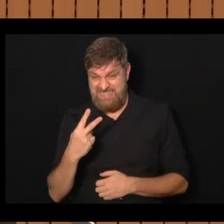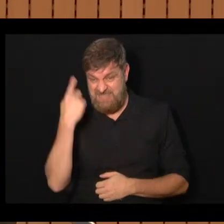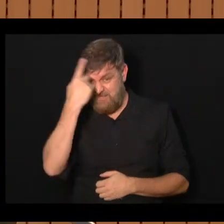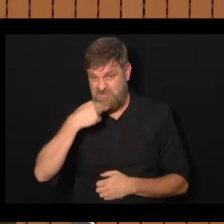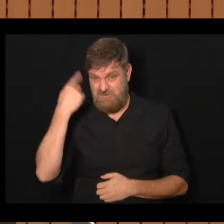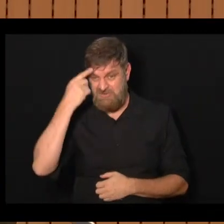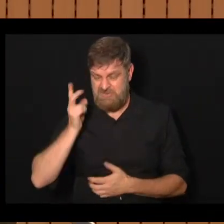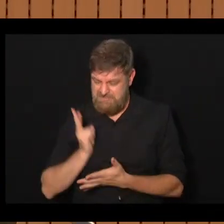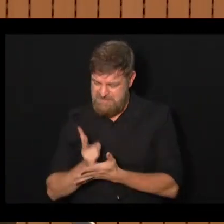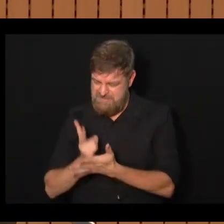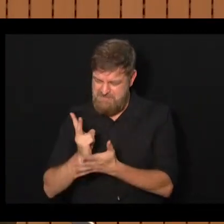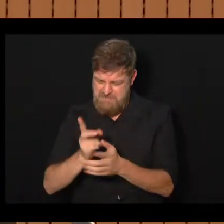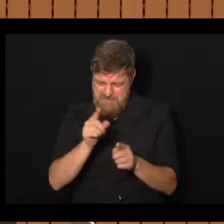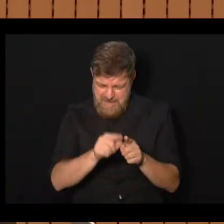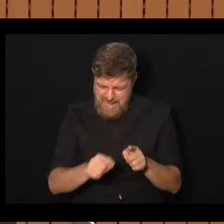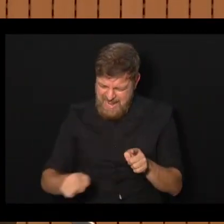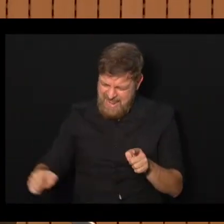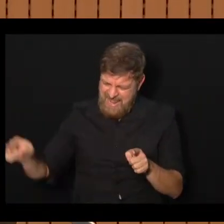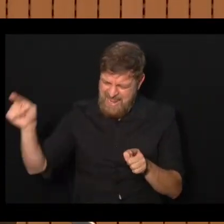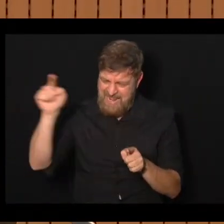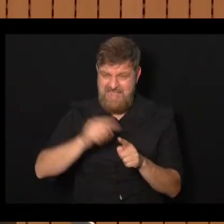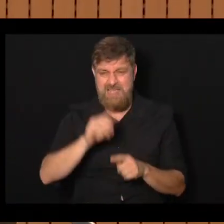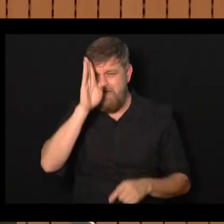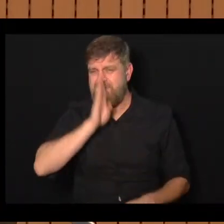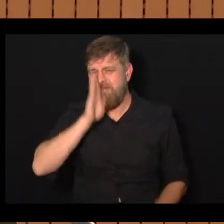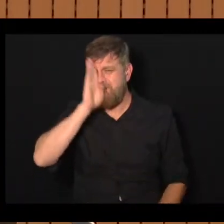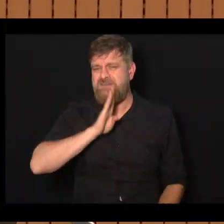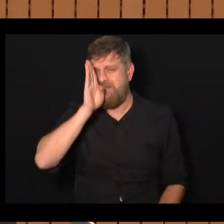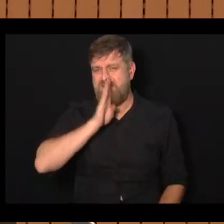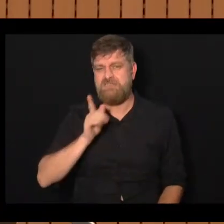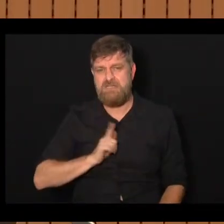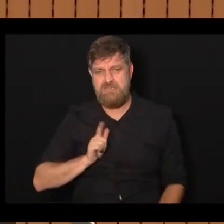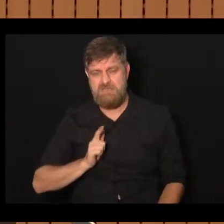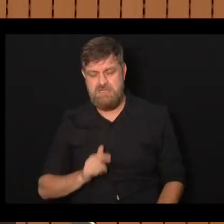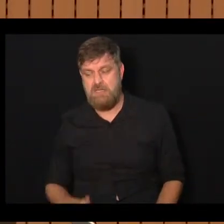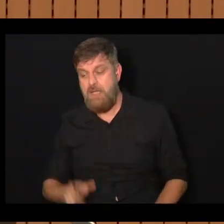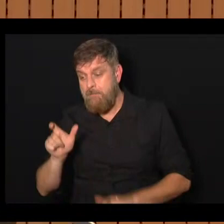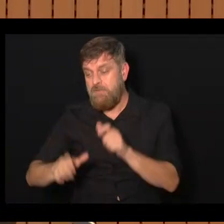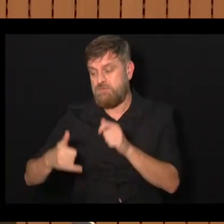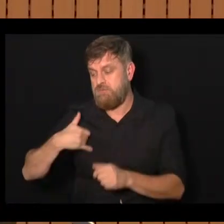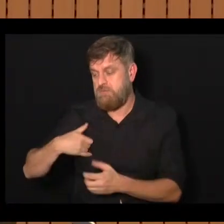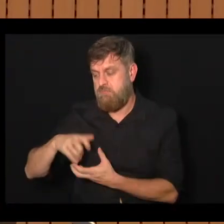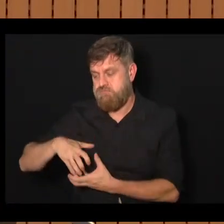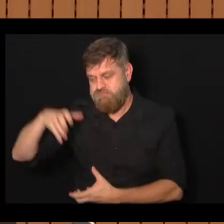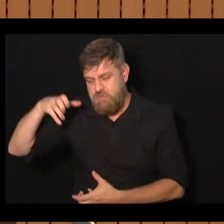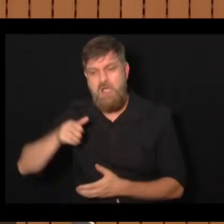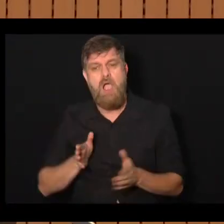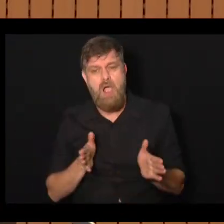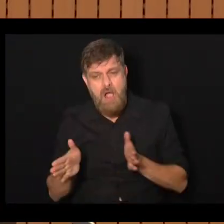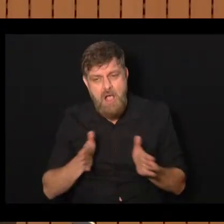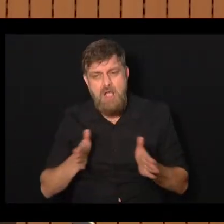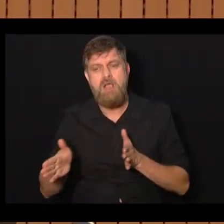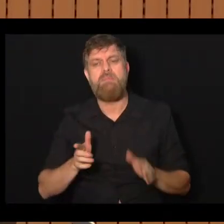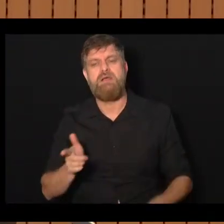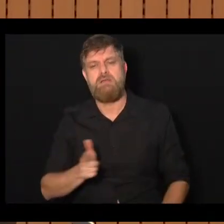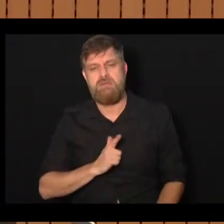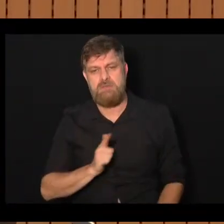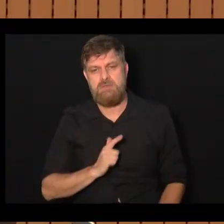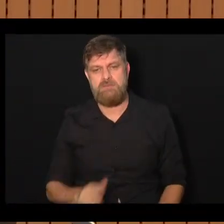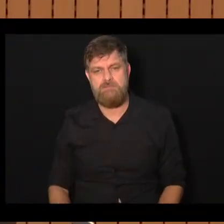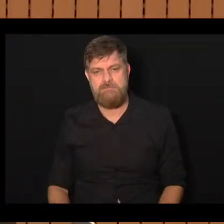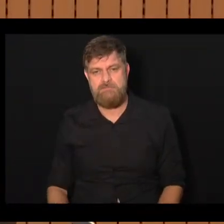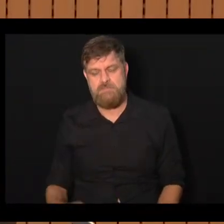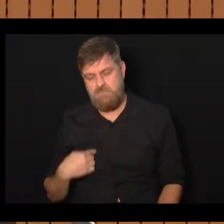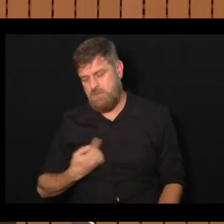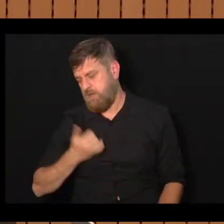de esportes, muitas atividades gratuitas, acessíveis aos idosos e às pessoas com deficiências e, como